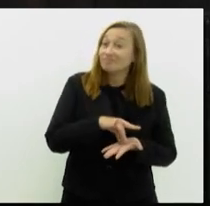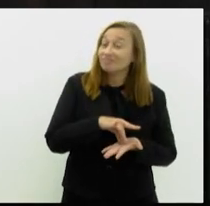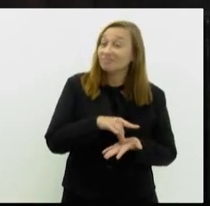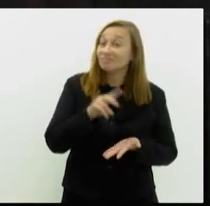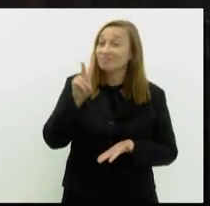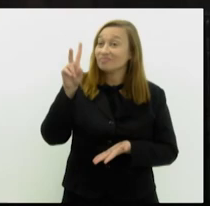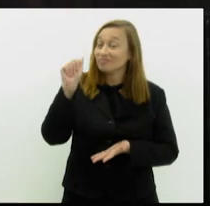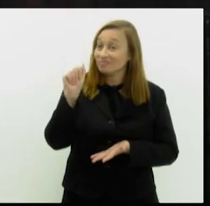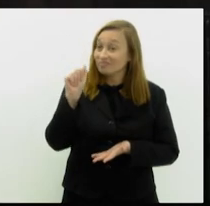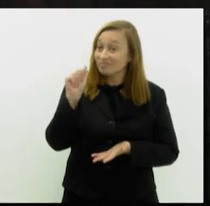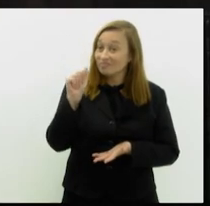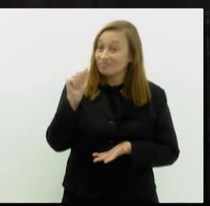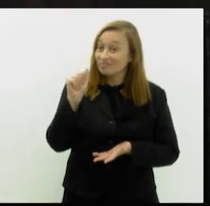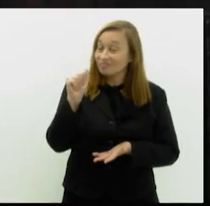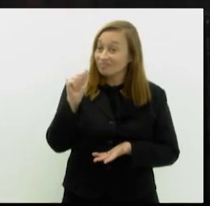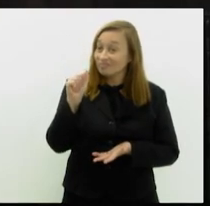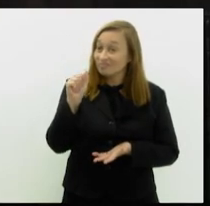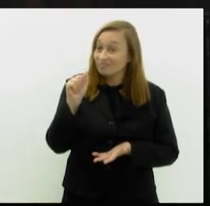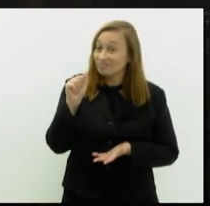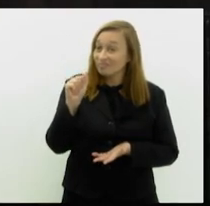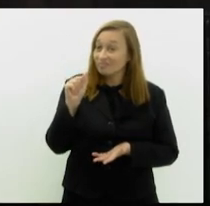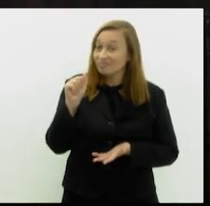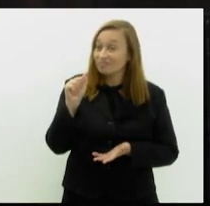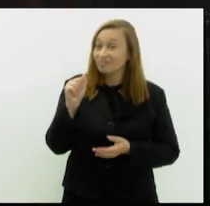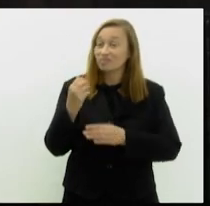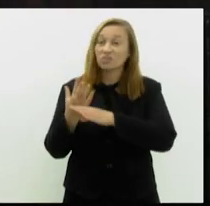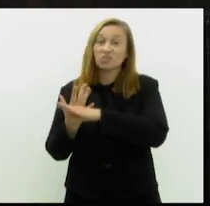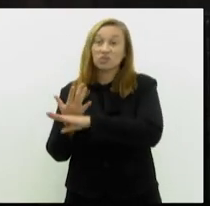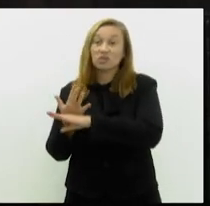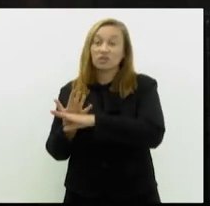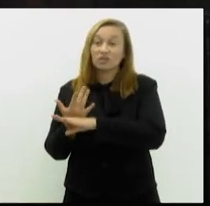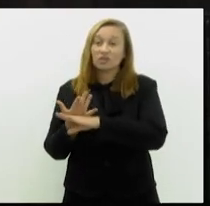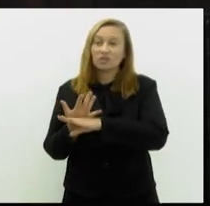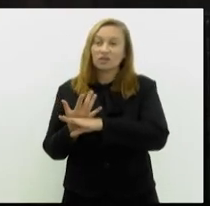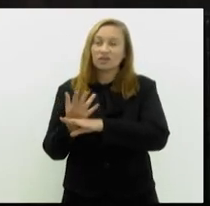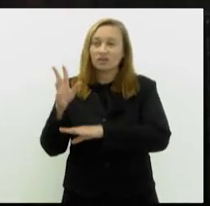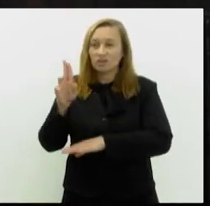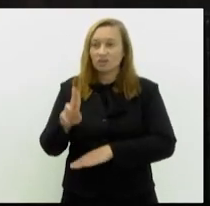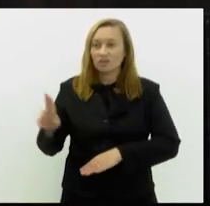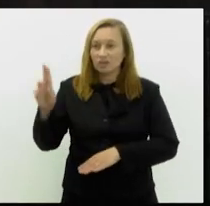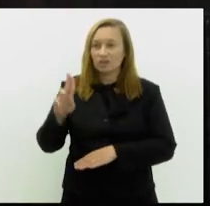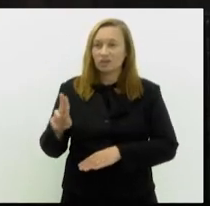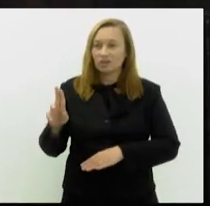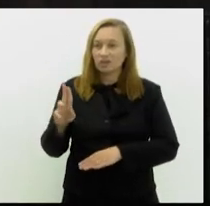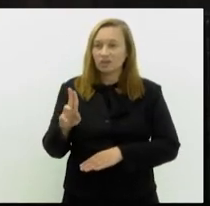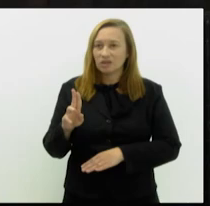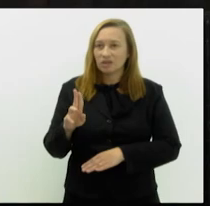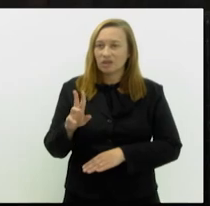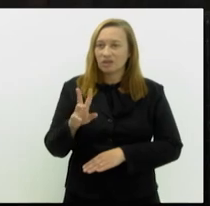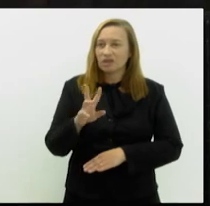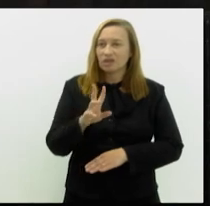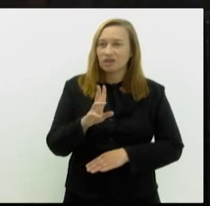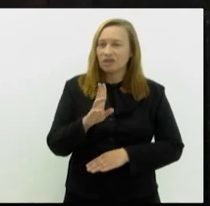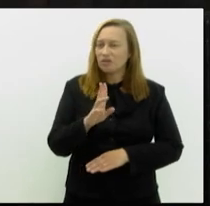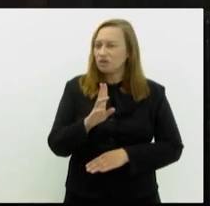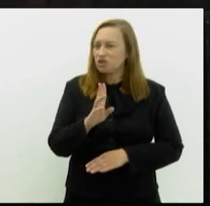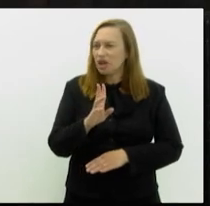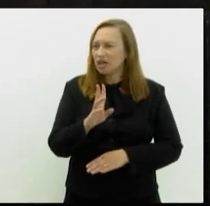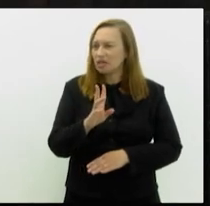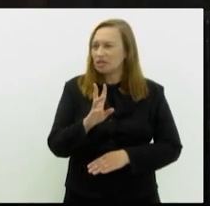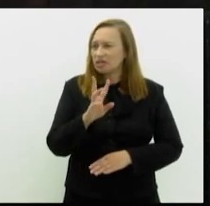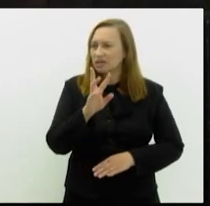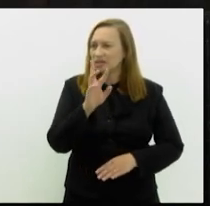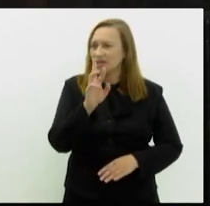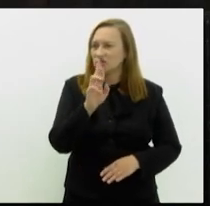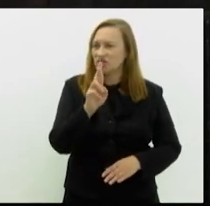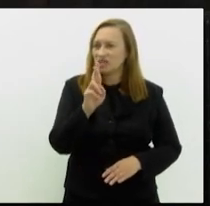vagas remanescentes ociosas da UERJ destinadas à população refugiada, migrante e apátrida do nosso